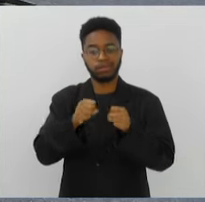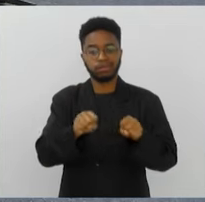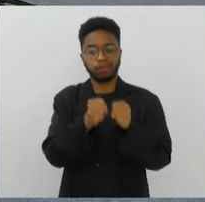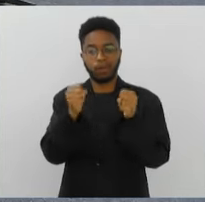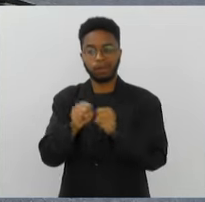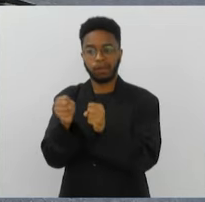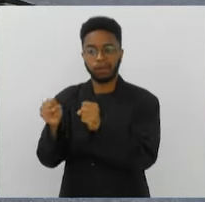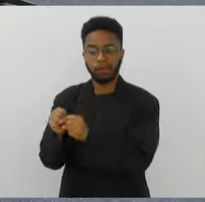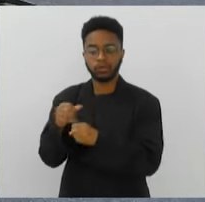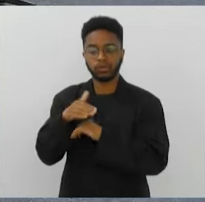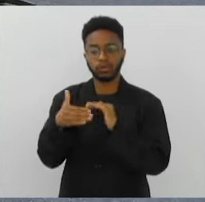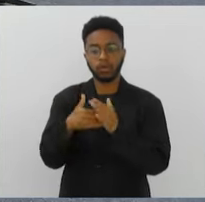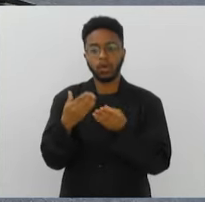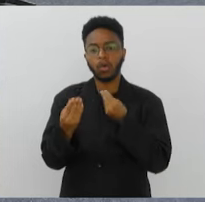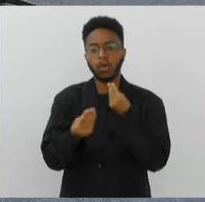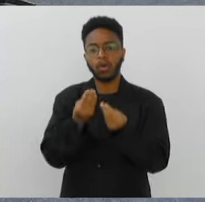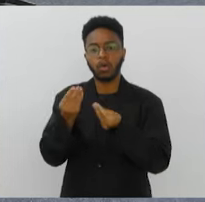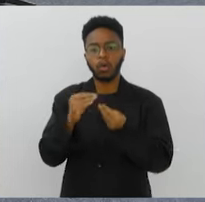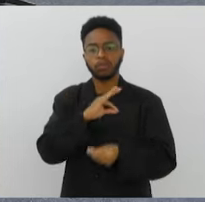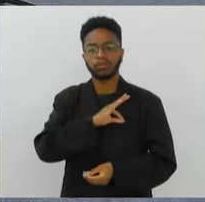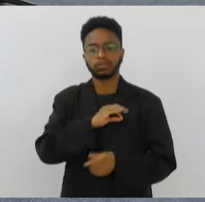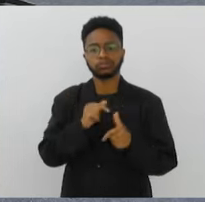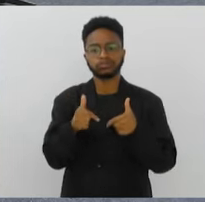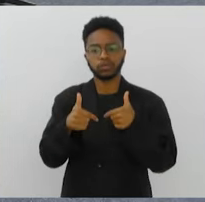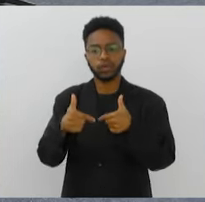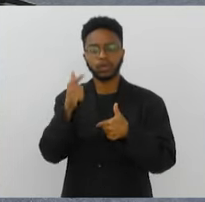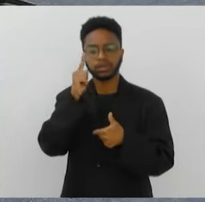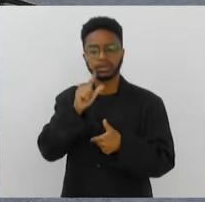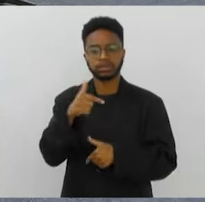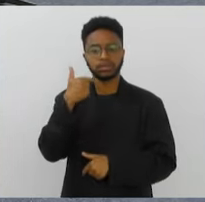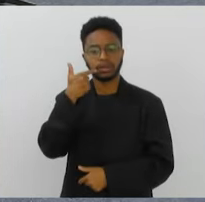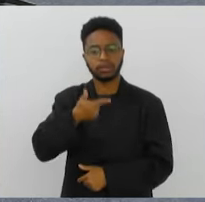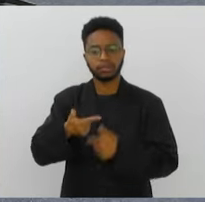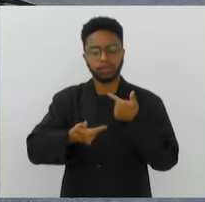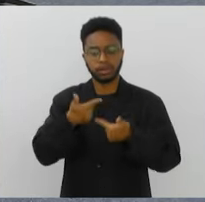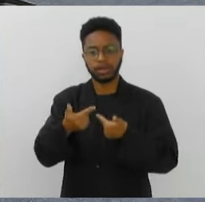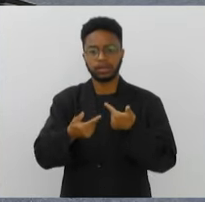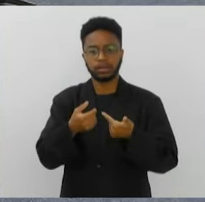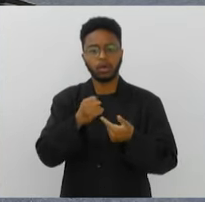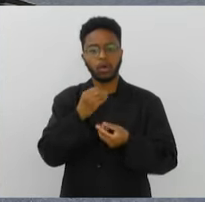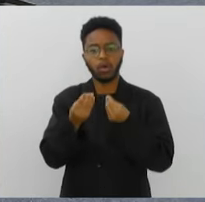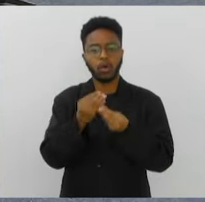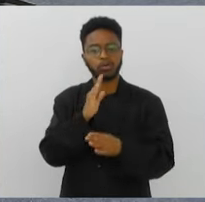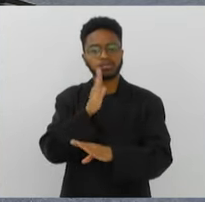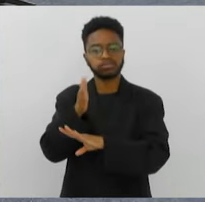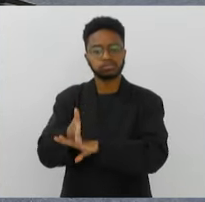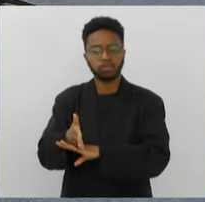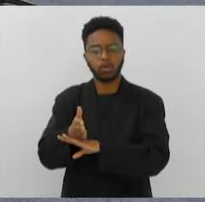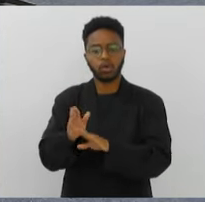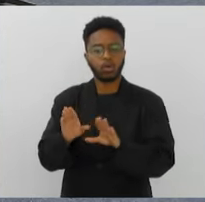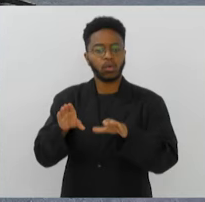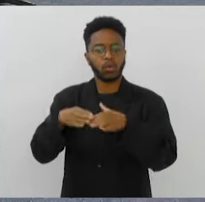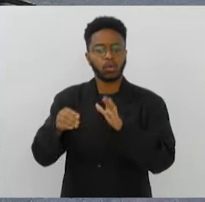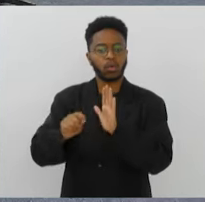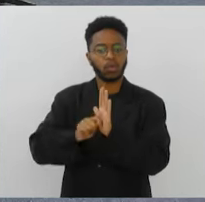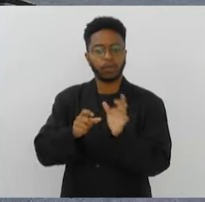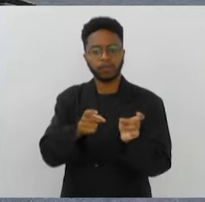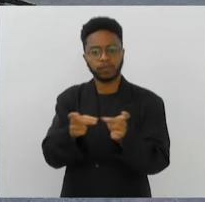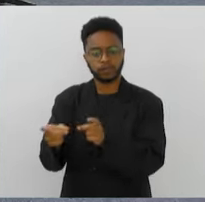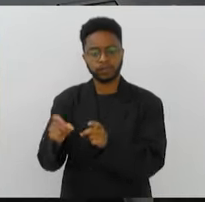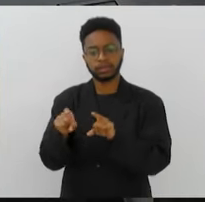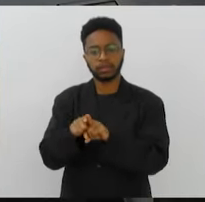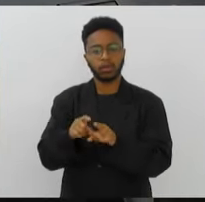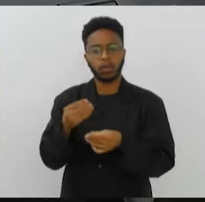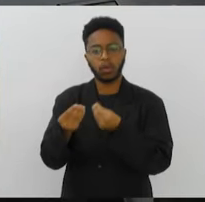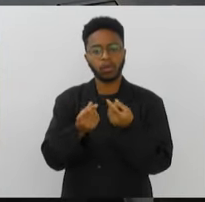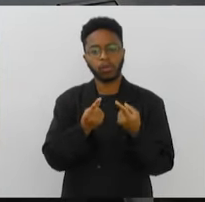sucateadas. Como é que o policial vai exercer a sua atribuição de combater o narcotraficante, de combater a